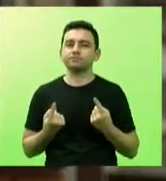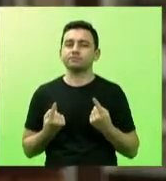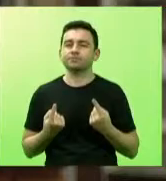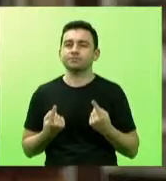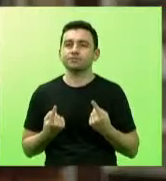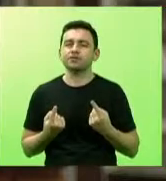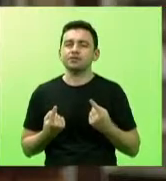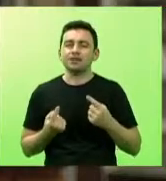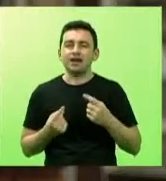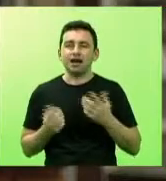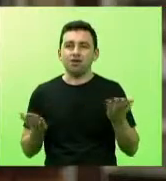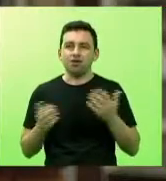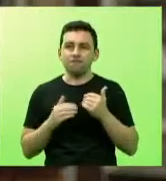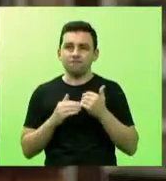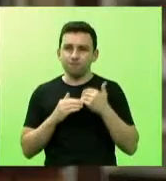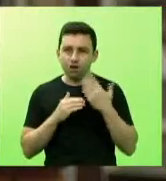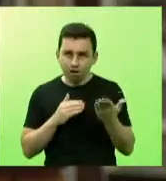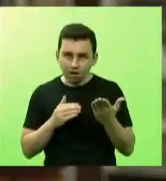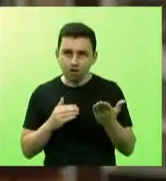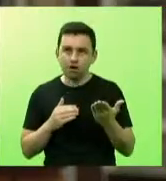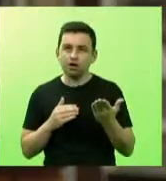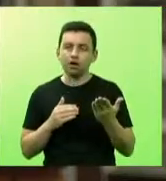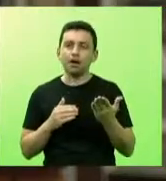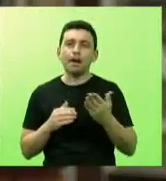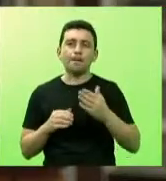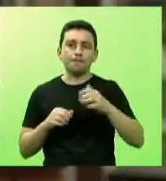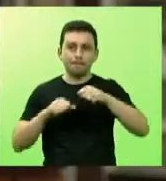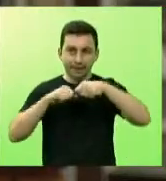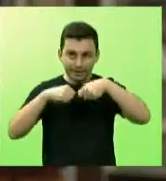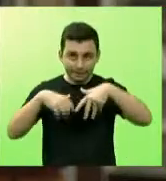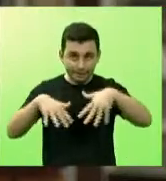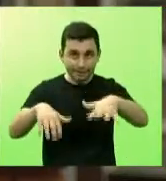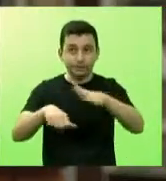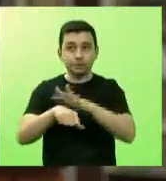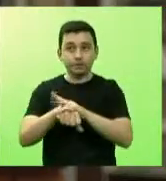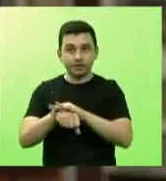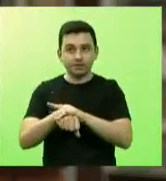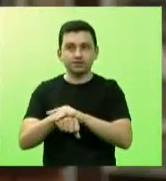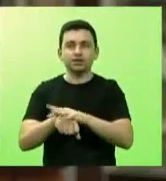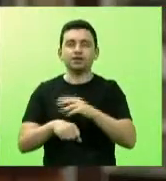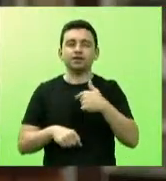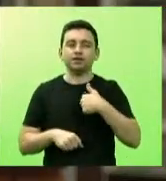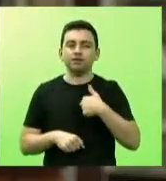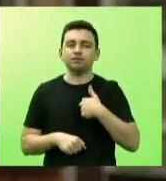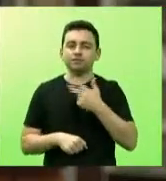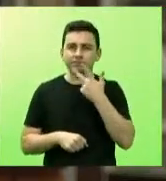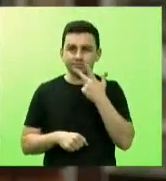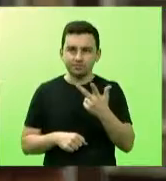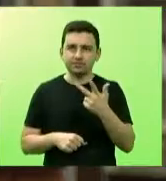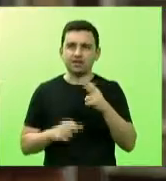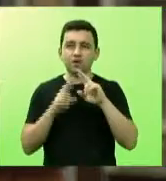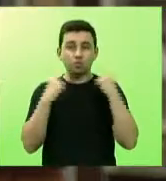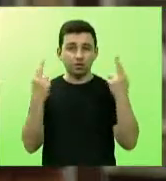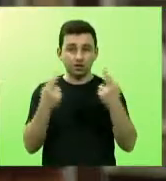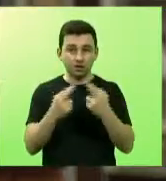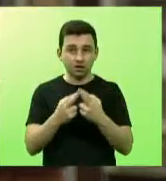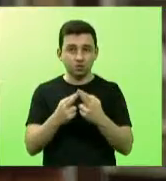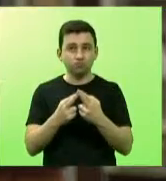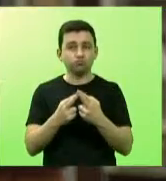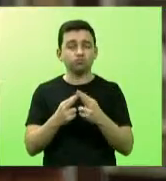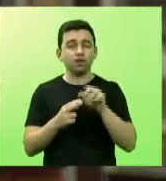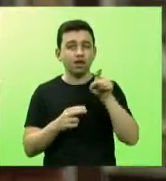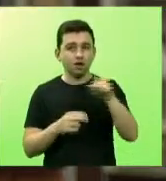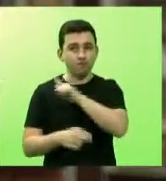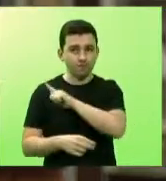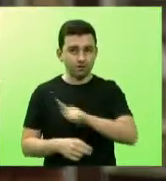Mesmo fora da pandemia, gente, não se discutia sobre isso. E sei disso porque, em uma reunião com o próprio governador